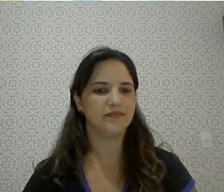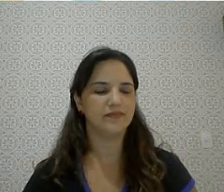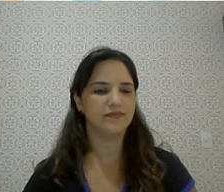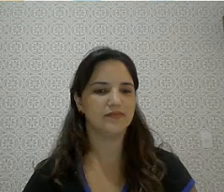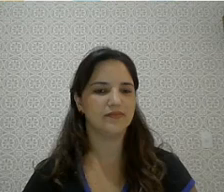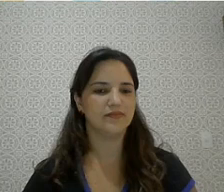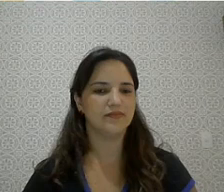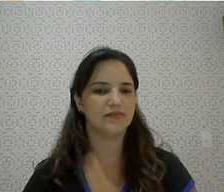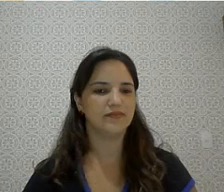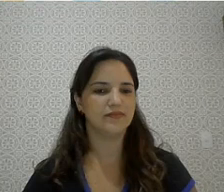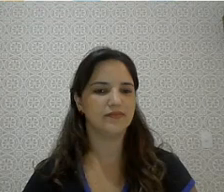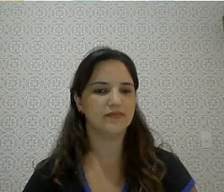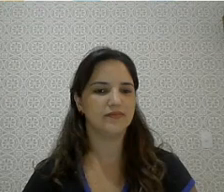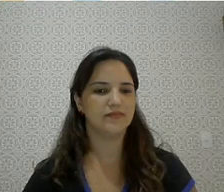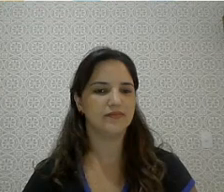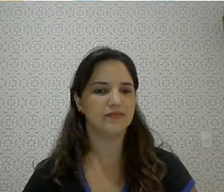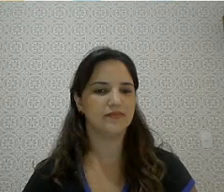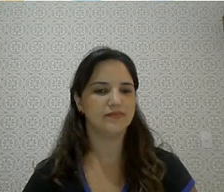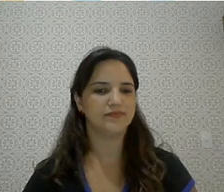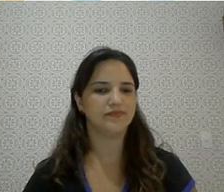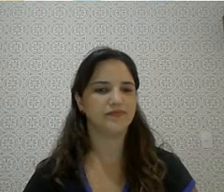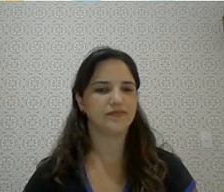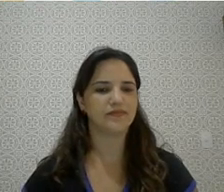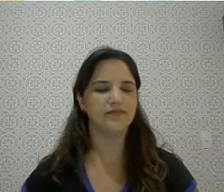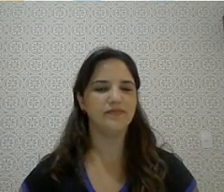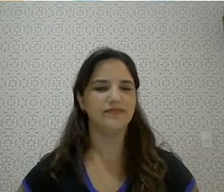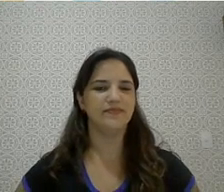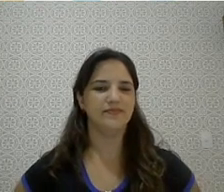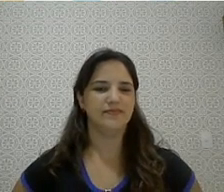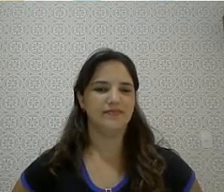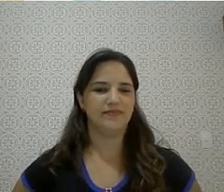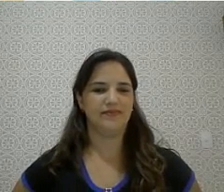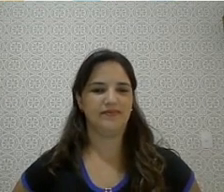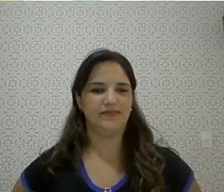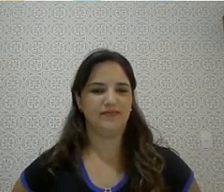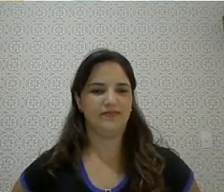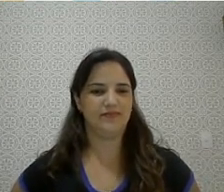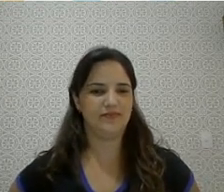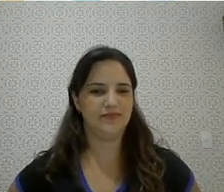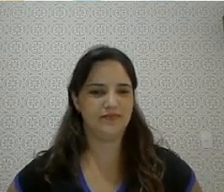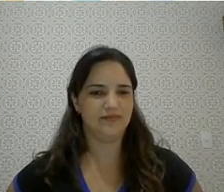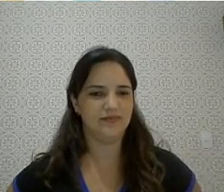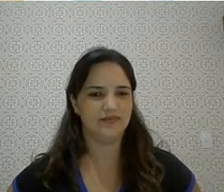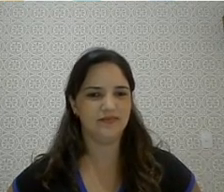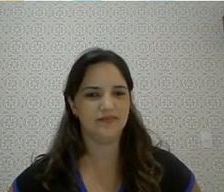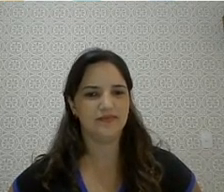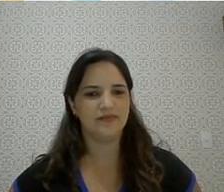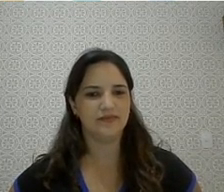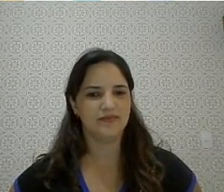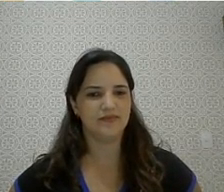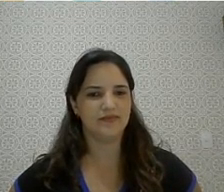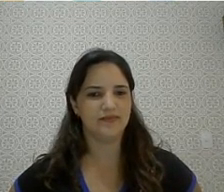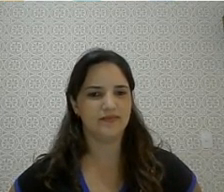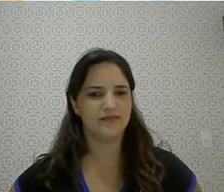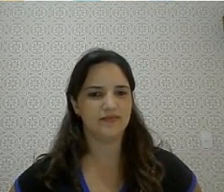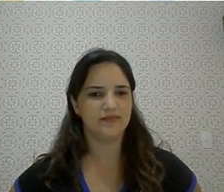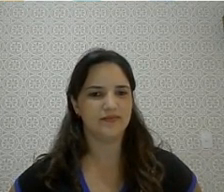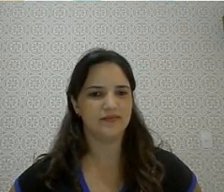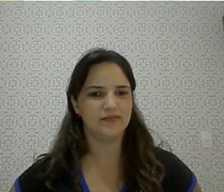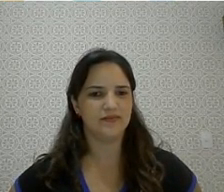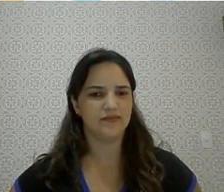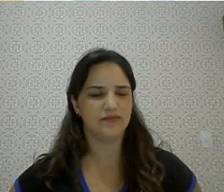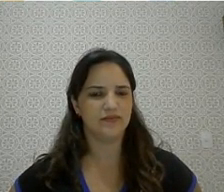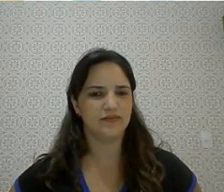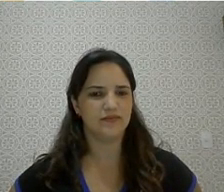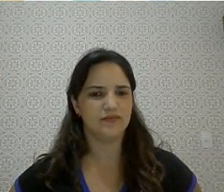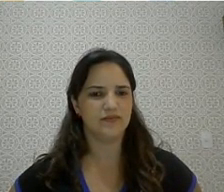comeu a banana. A velhinha falou, ah, macaquinho presepeiro, me dê esta banana, eu